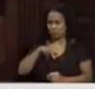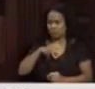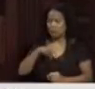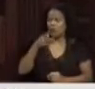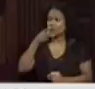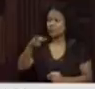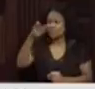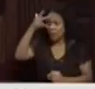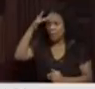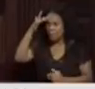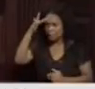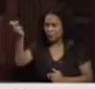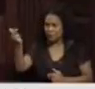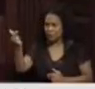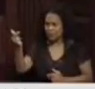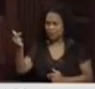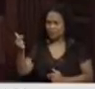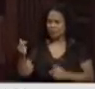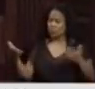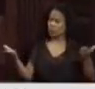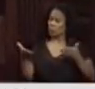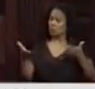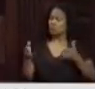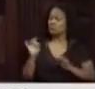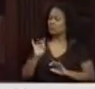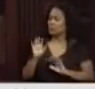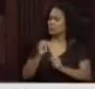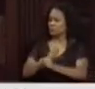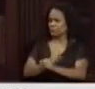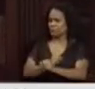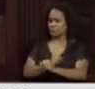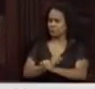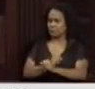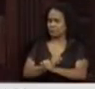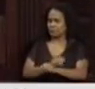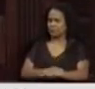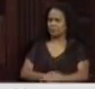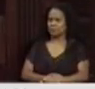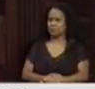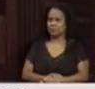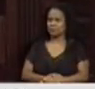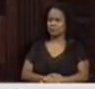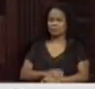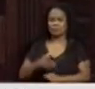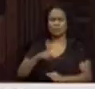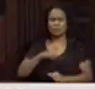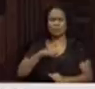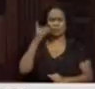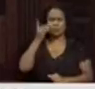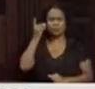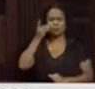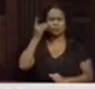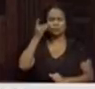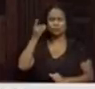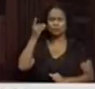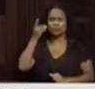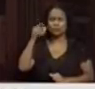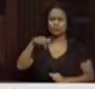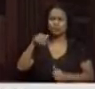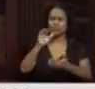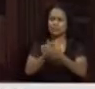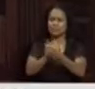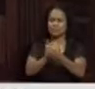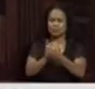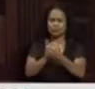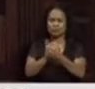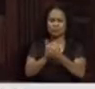falar amanhã. Hoje vou ficar no sexista. Tem algum deputado aqui que seja casado?